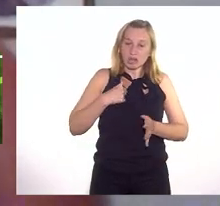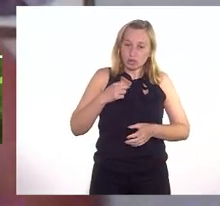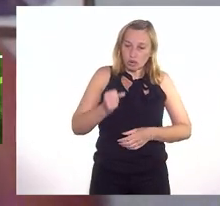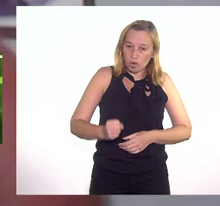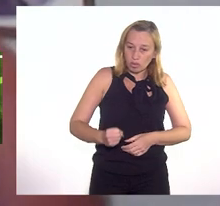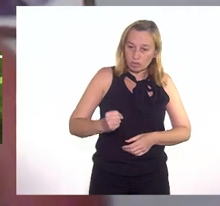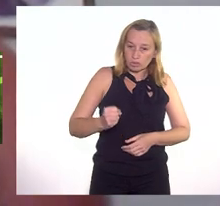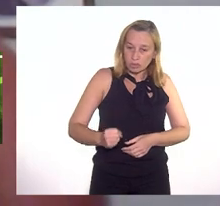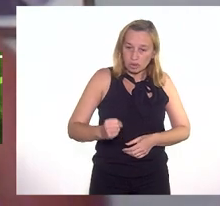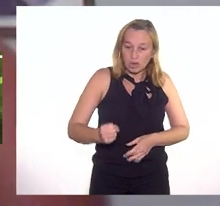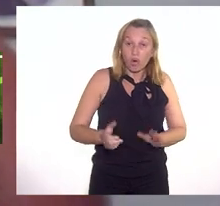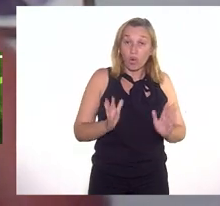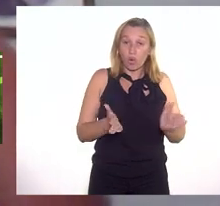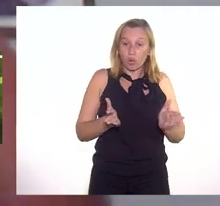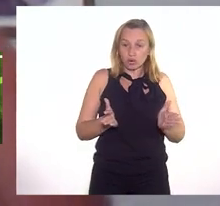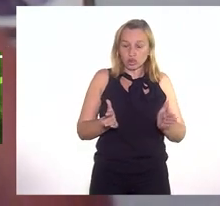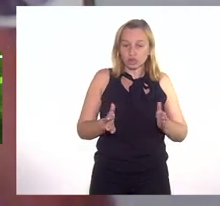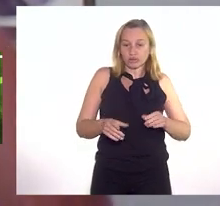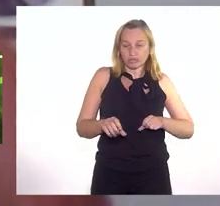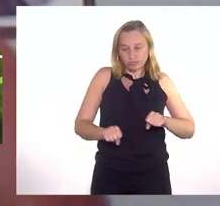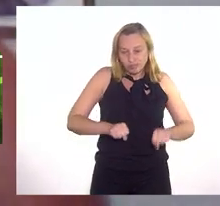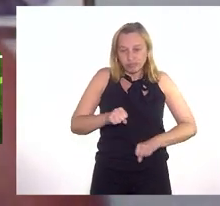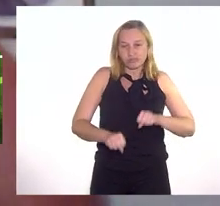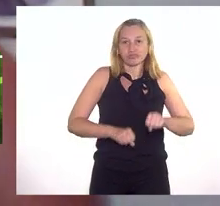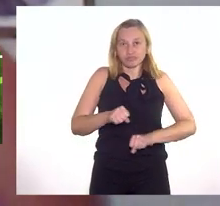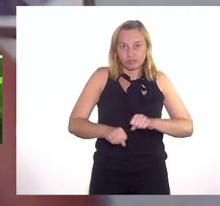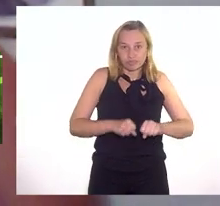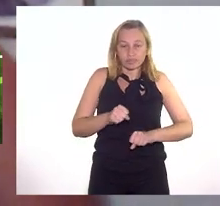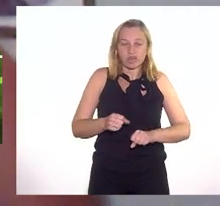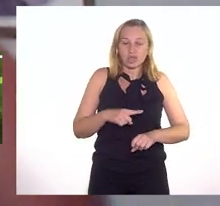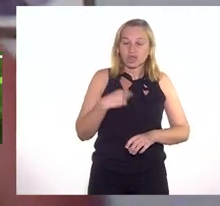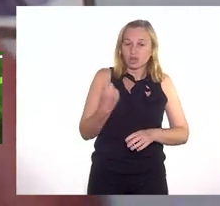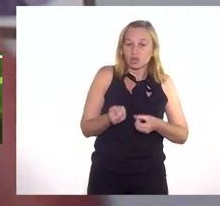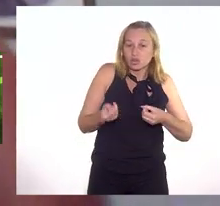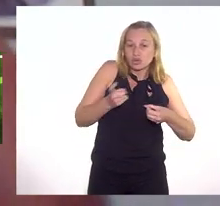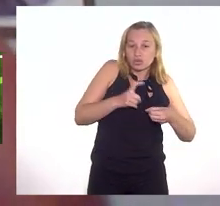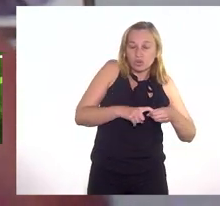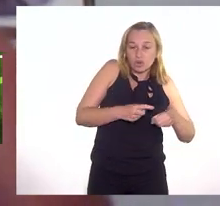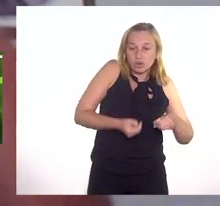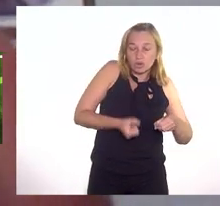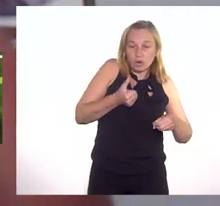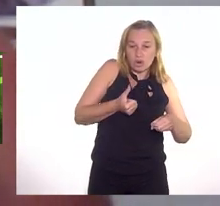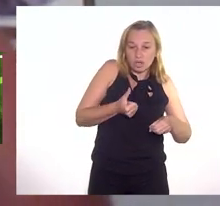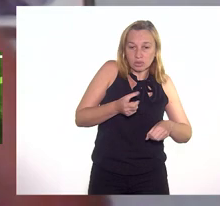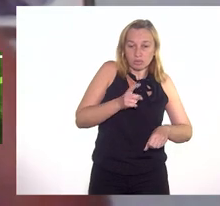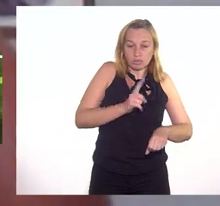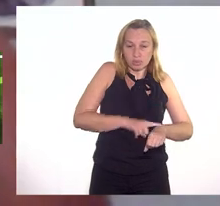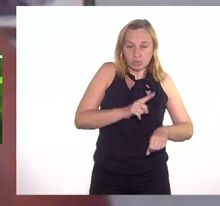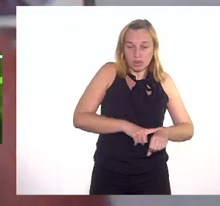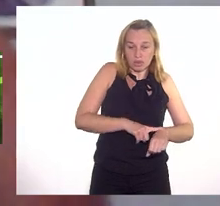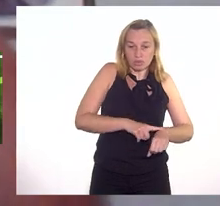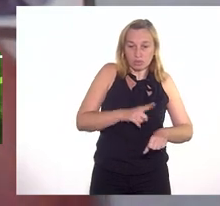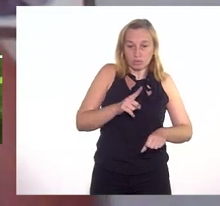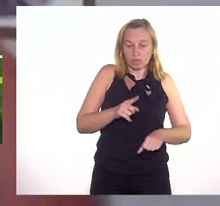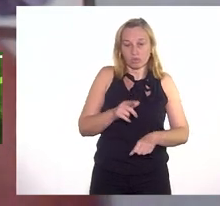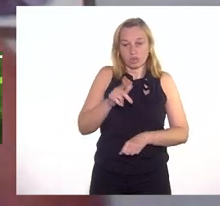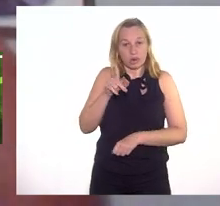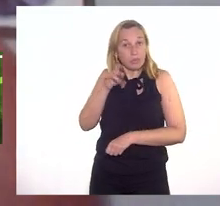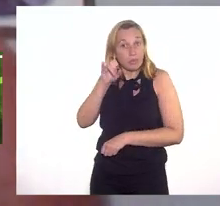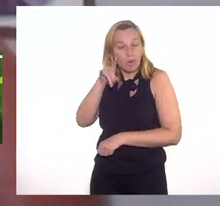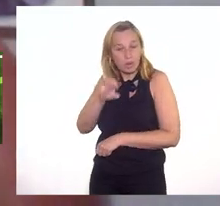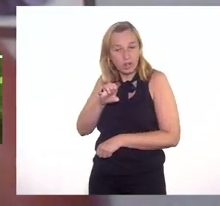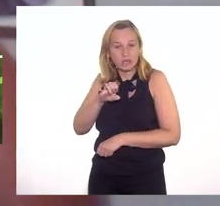decorrência da síndrome e dessa aceleração, faz com que a gente volte quase que ao primeiro estágio da pólio. E